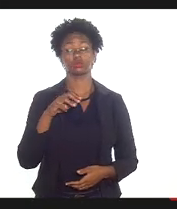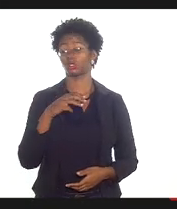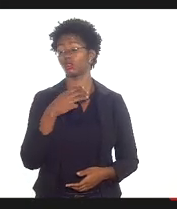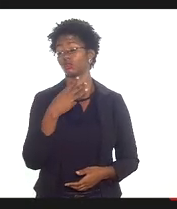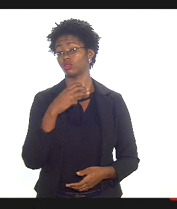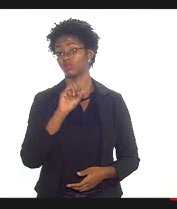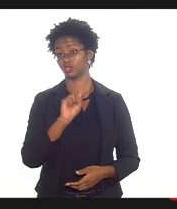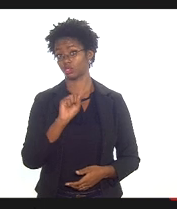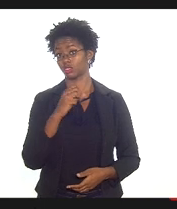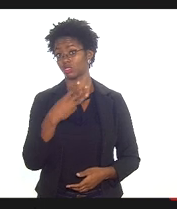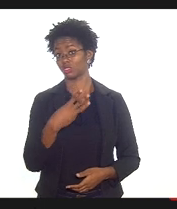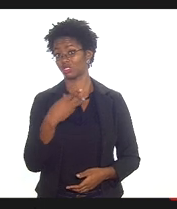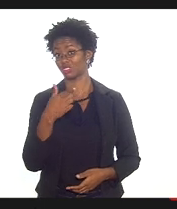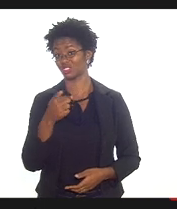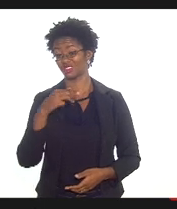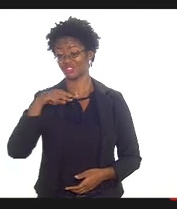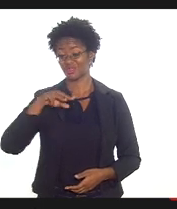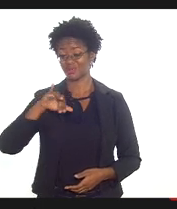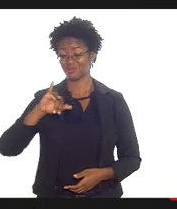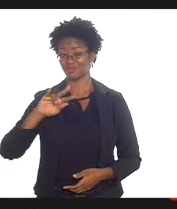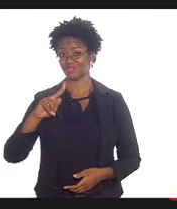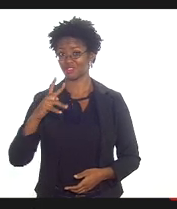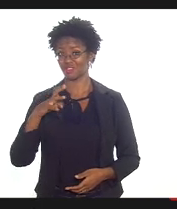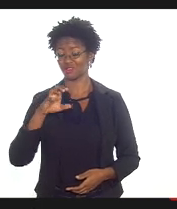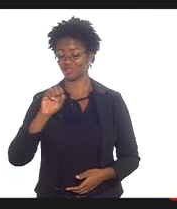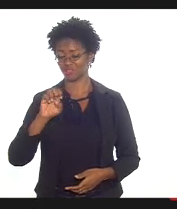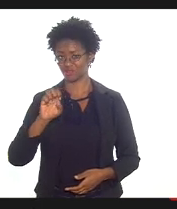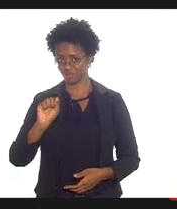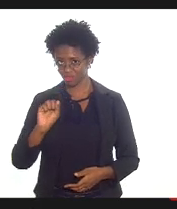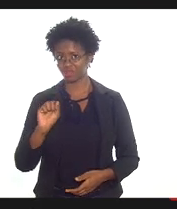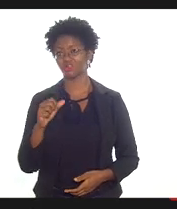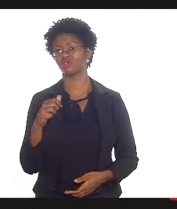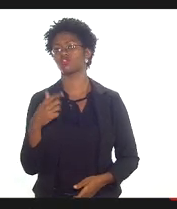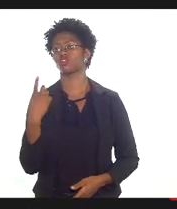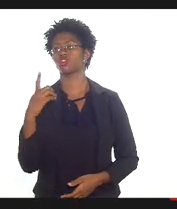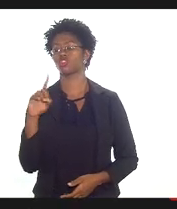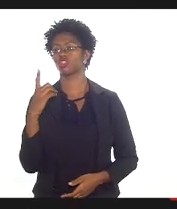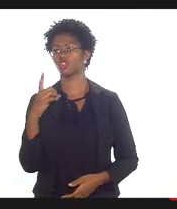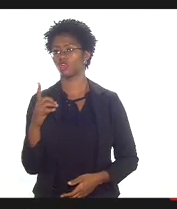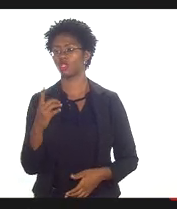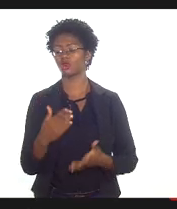US$ 837 milhões, né? E entrou em produção em